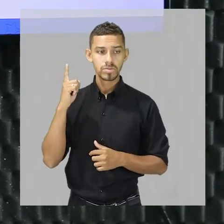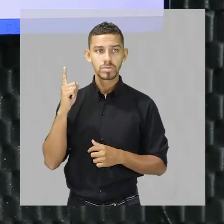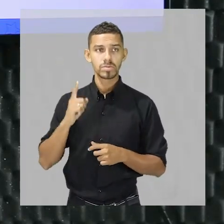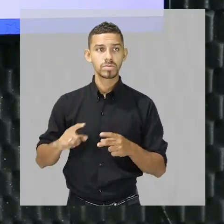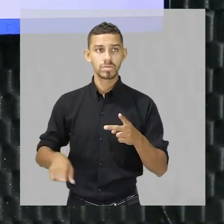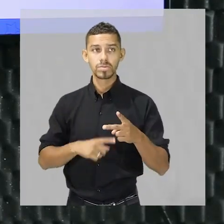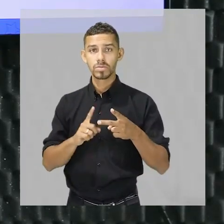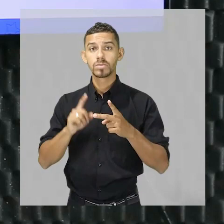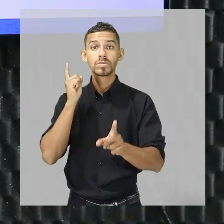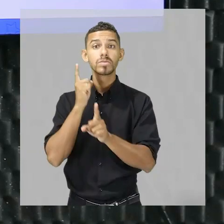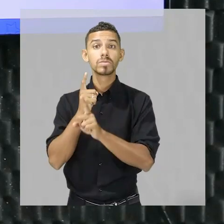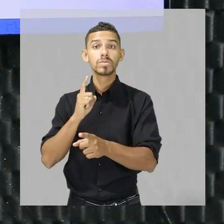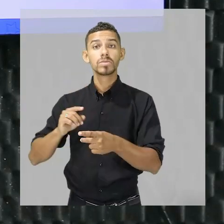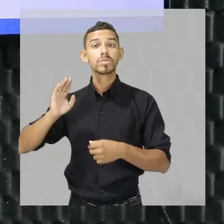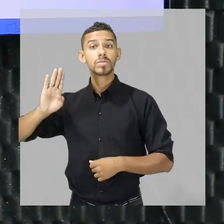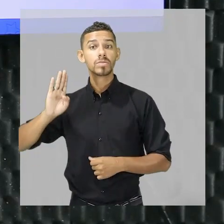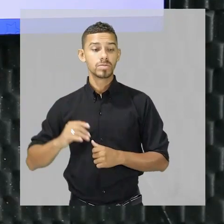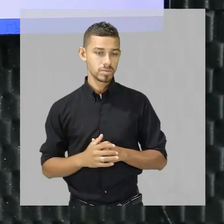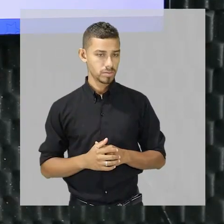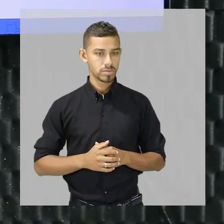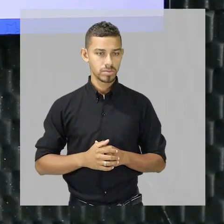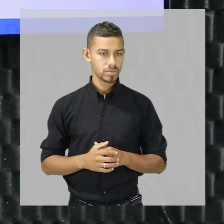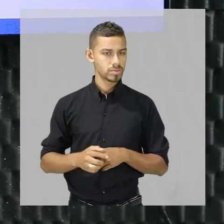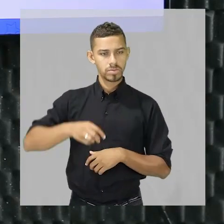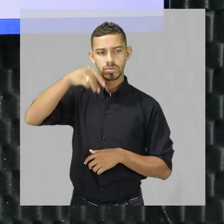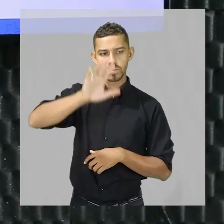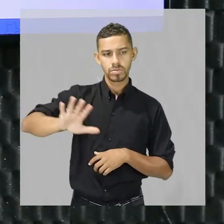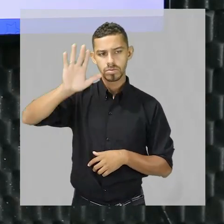com chave de ouro, vamos identificar esse erro aí. Olha o mapa